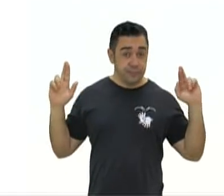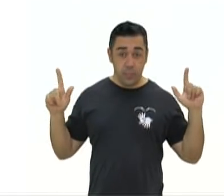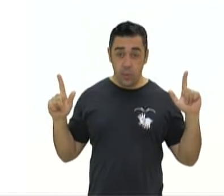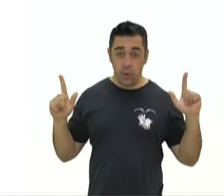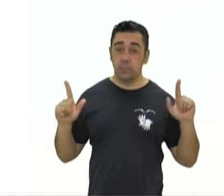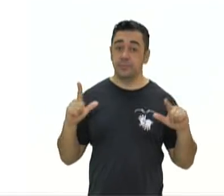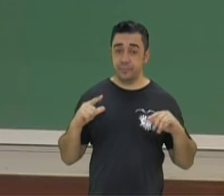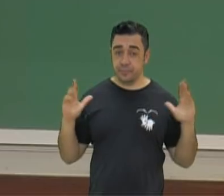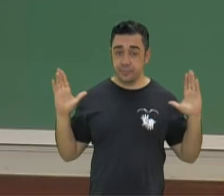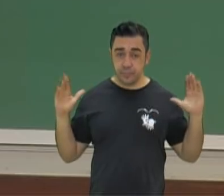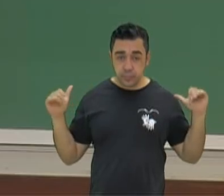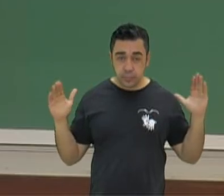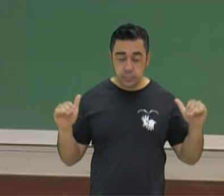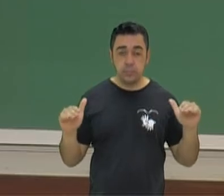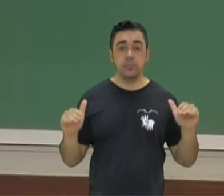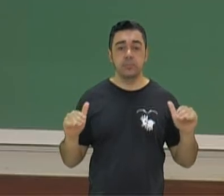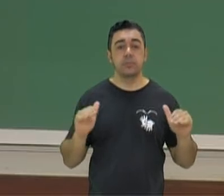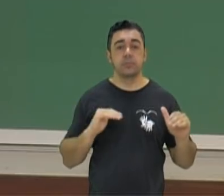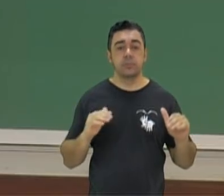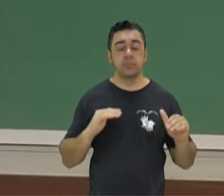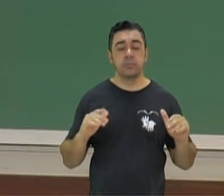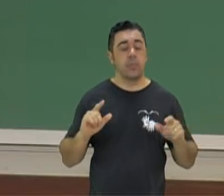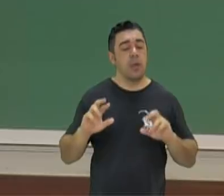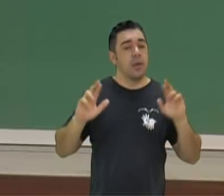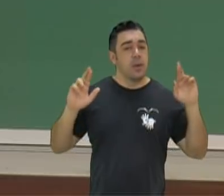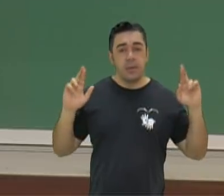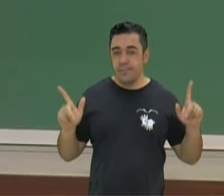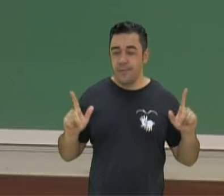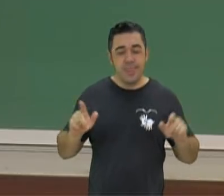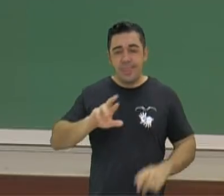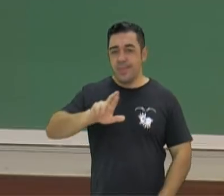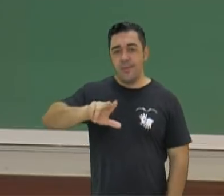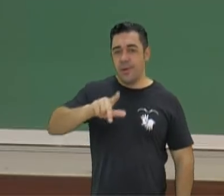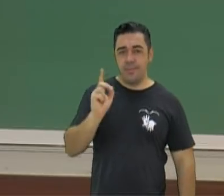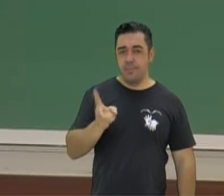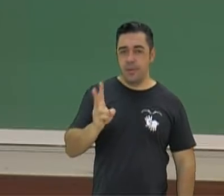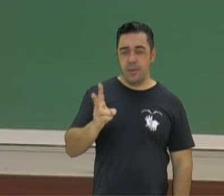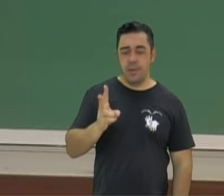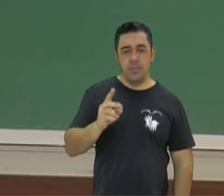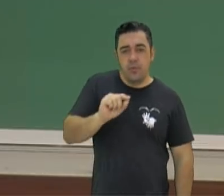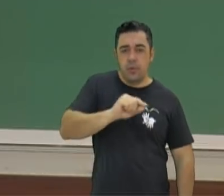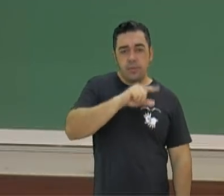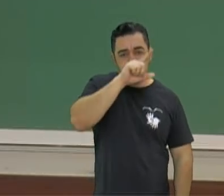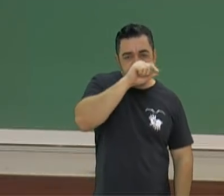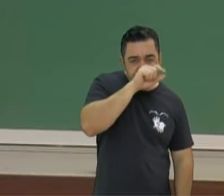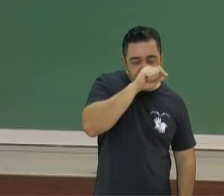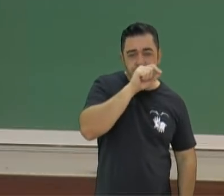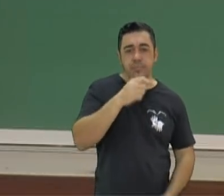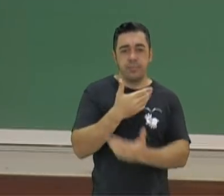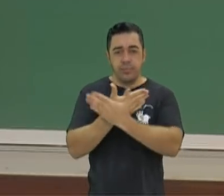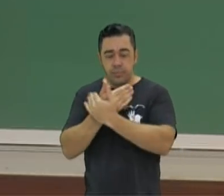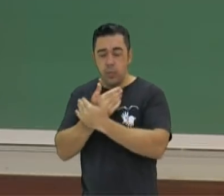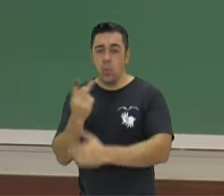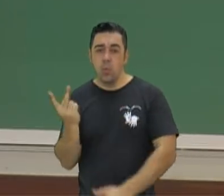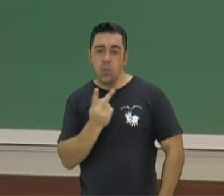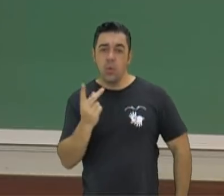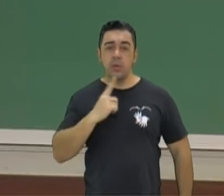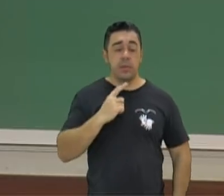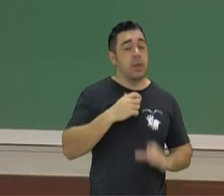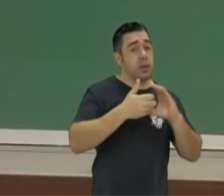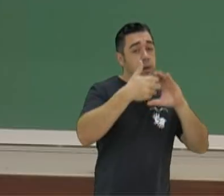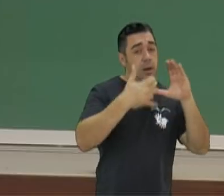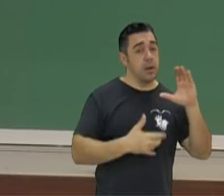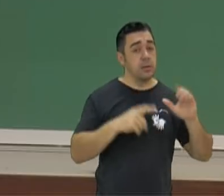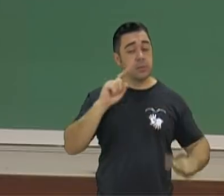fato deles terem asas não é por uma coisa que eles têm um ancestral comum e que isso foi passado para frente. Eles adquiriram essas